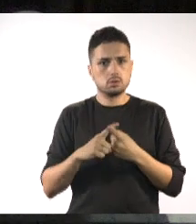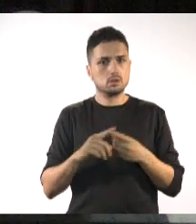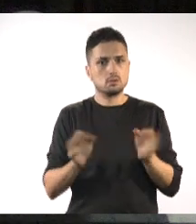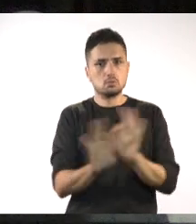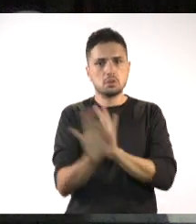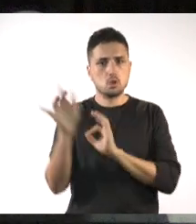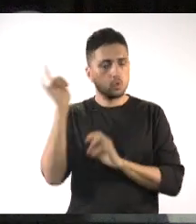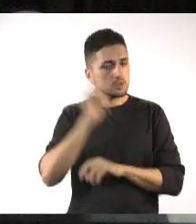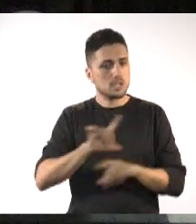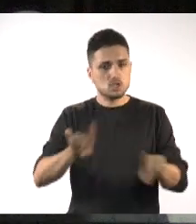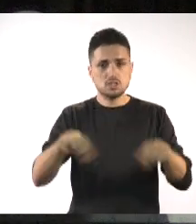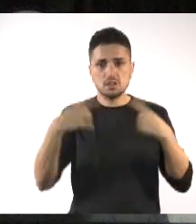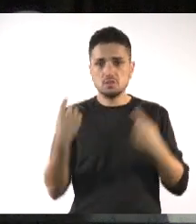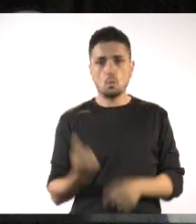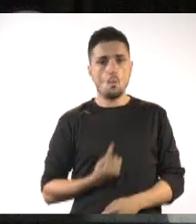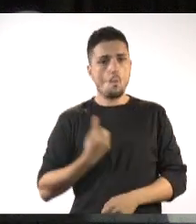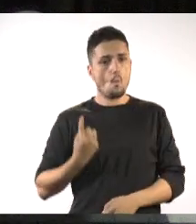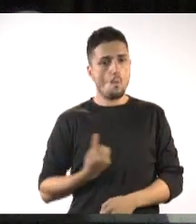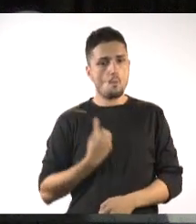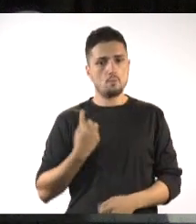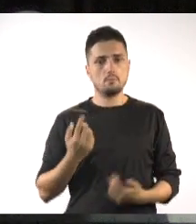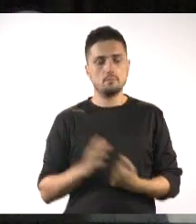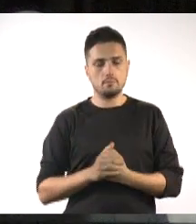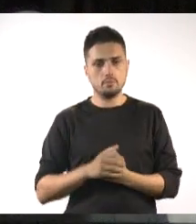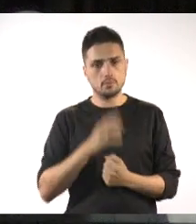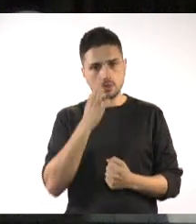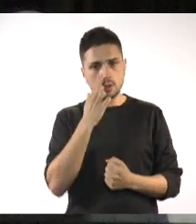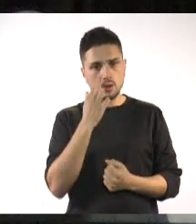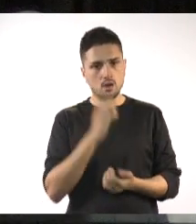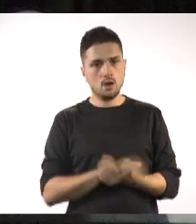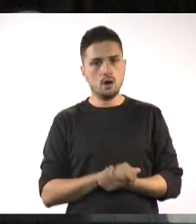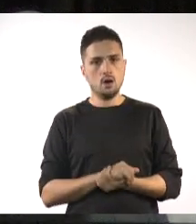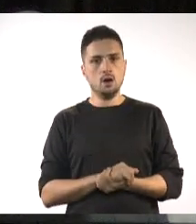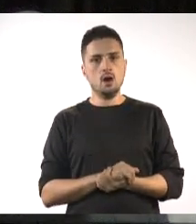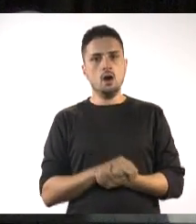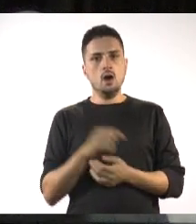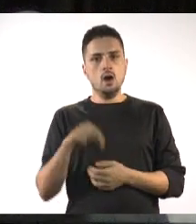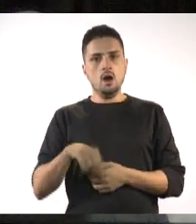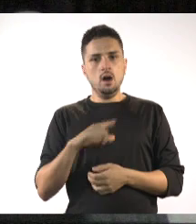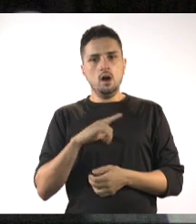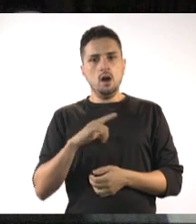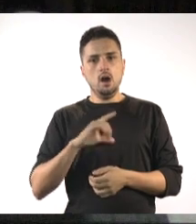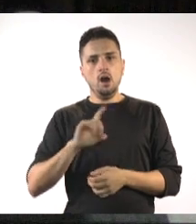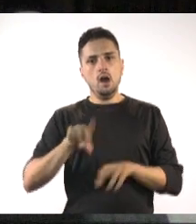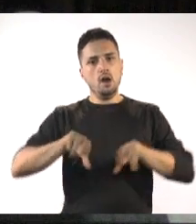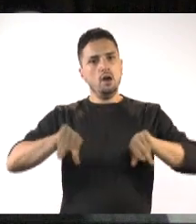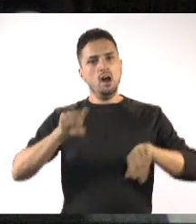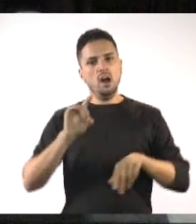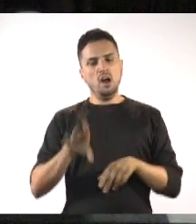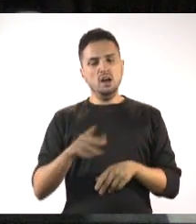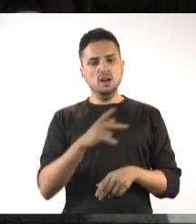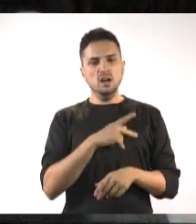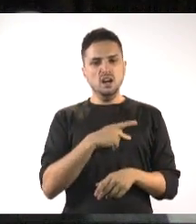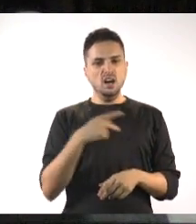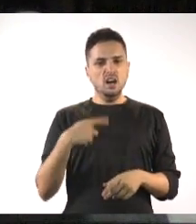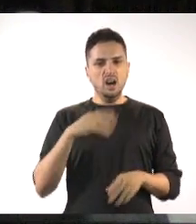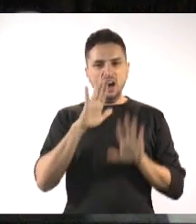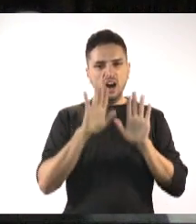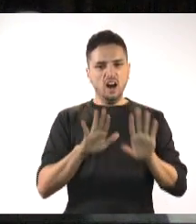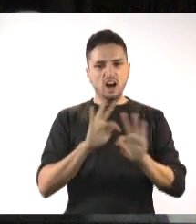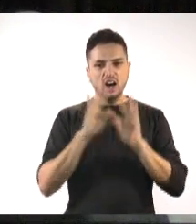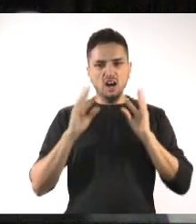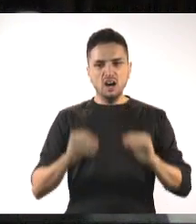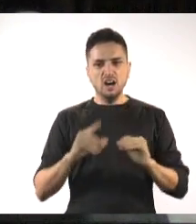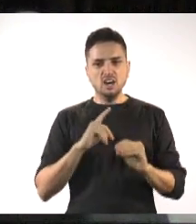desafio sozinho. Nós temos que, aqui fica, não é só da pastoral, mas de todo,